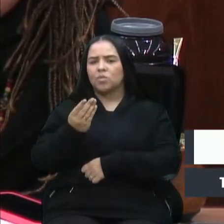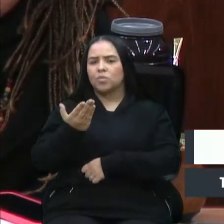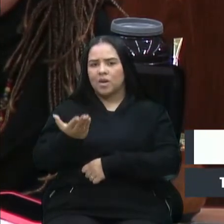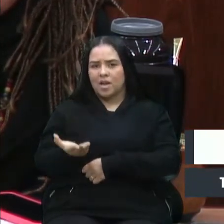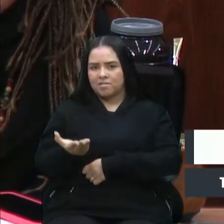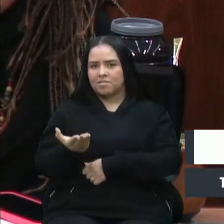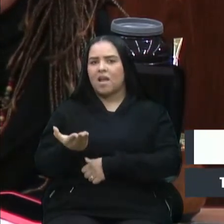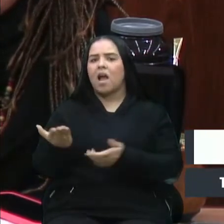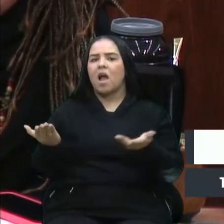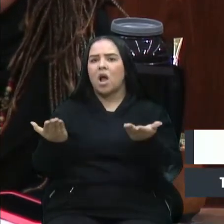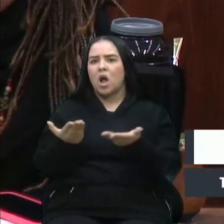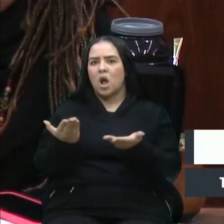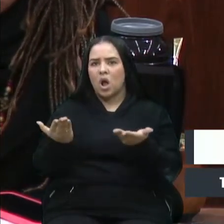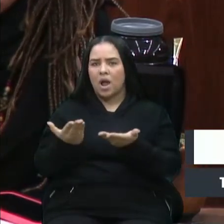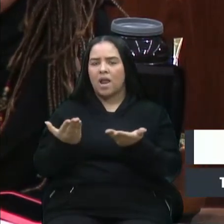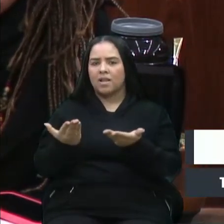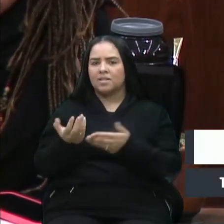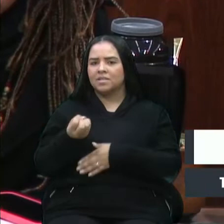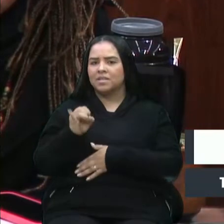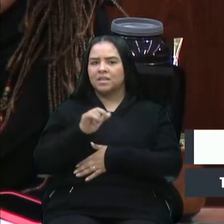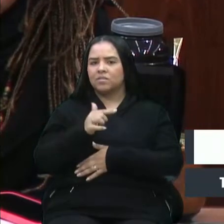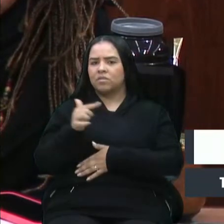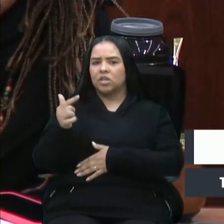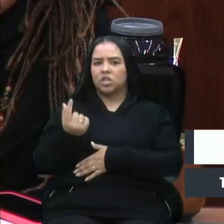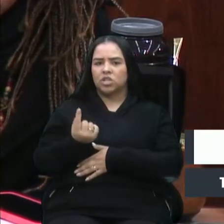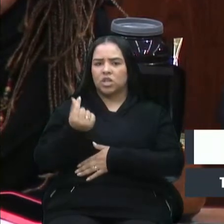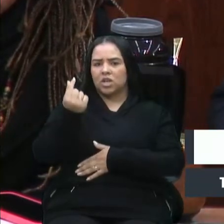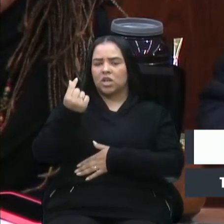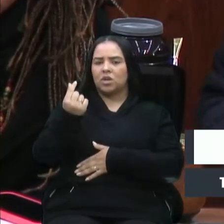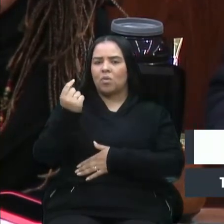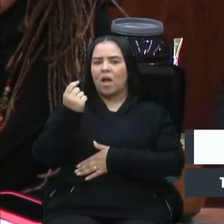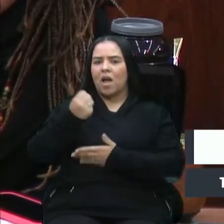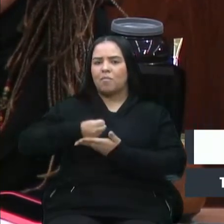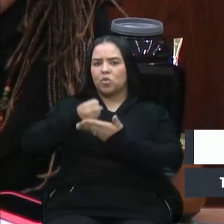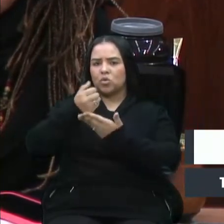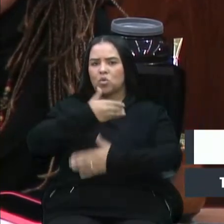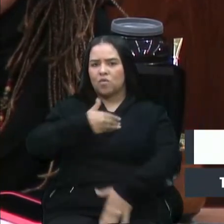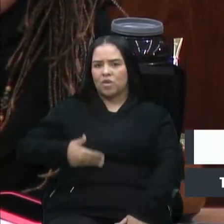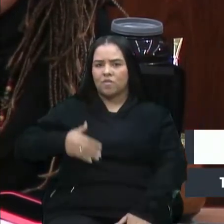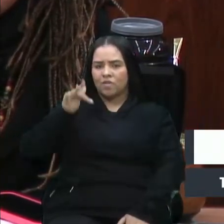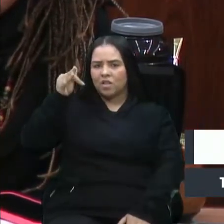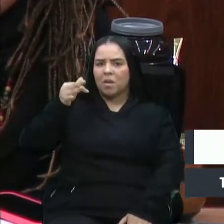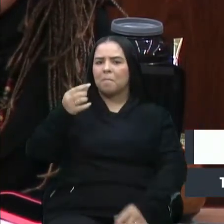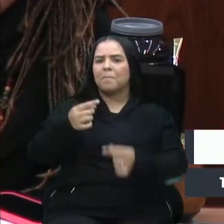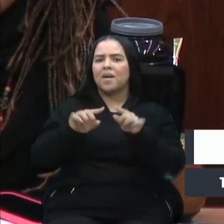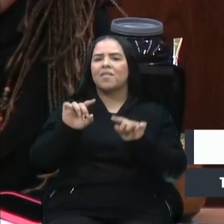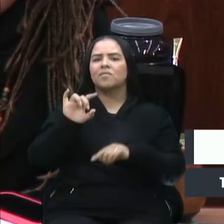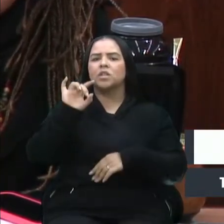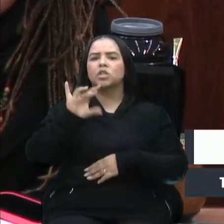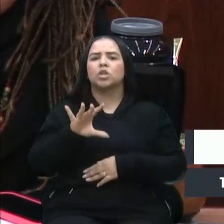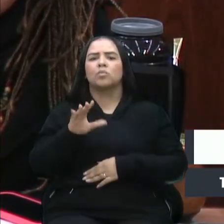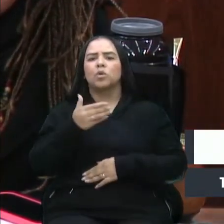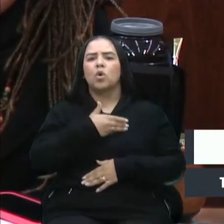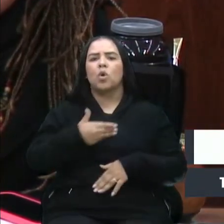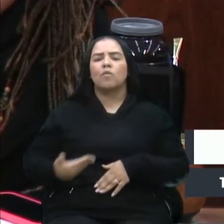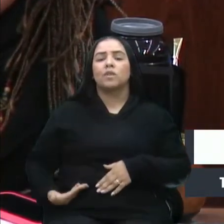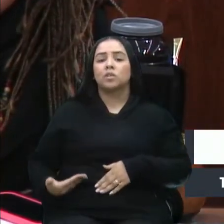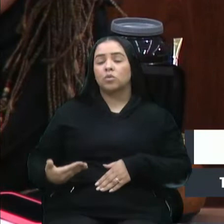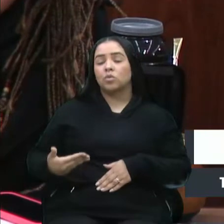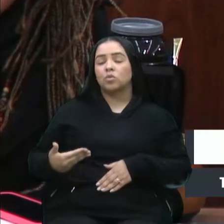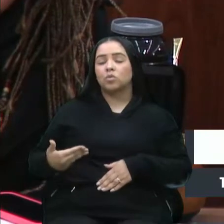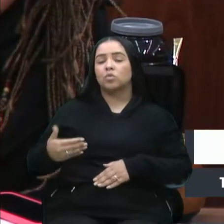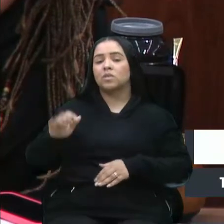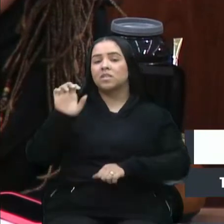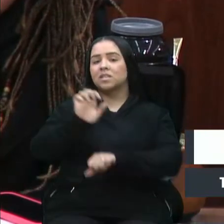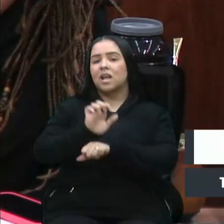medida sem aporte financeiro do Governo Federal ou vai vir a porta só para os governos do estado dos